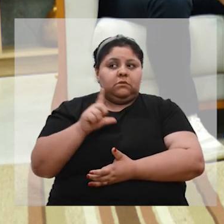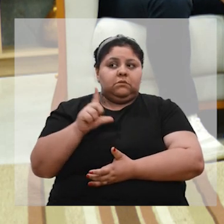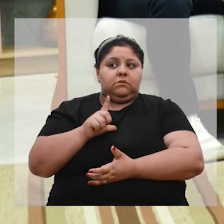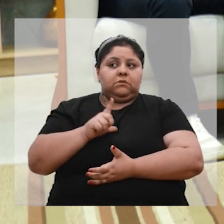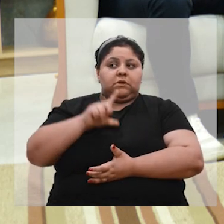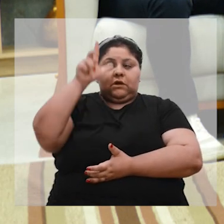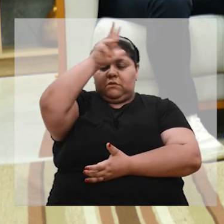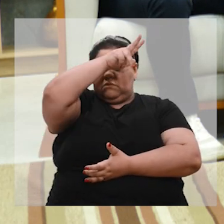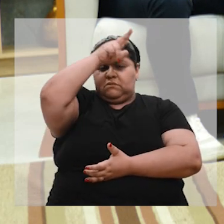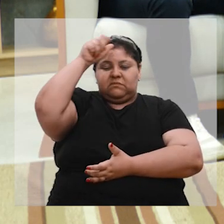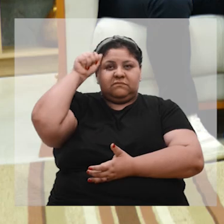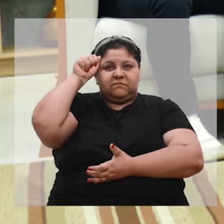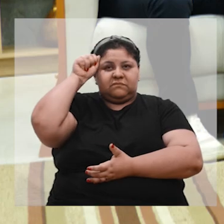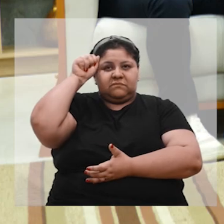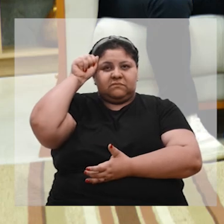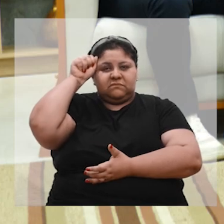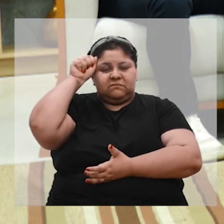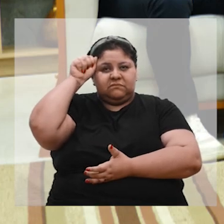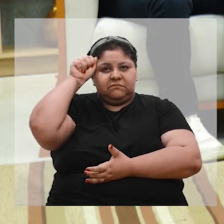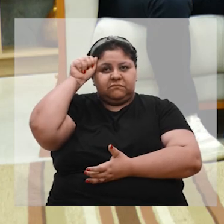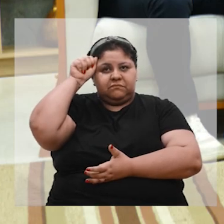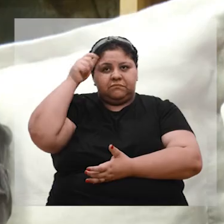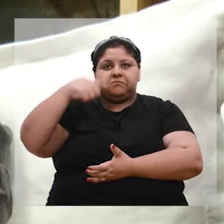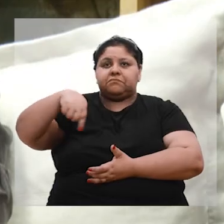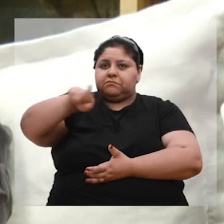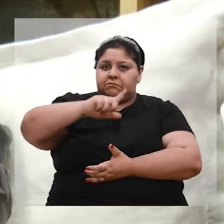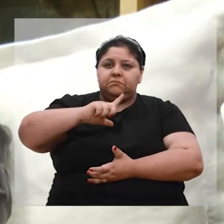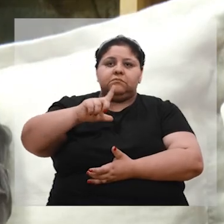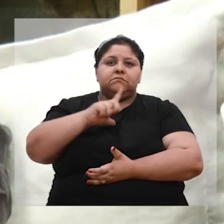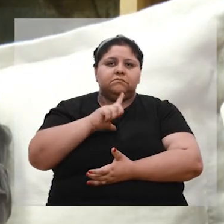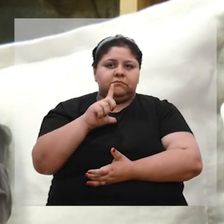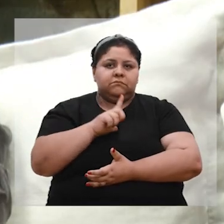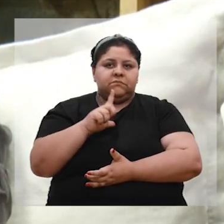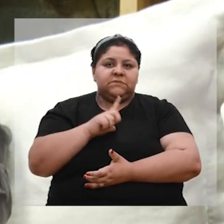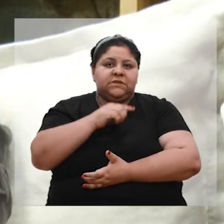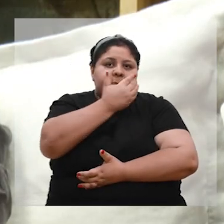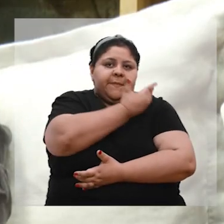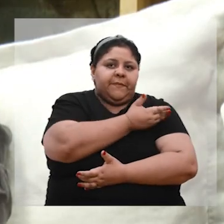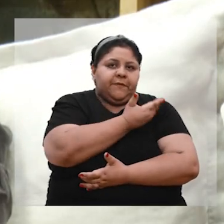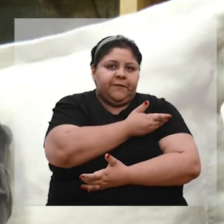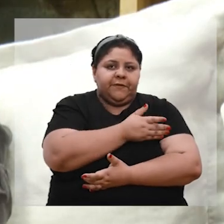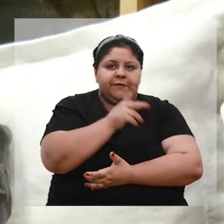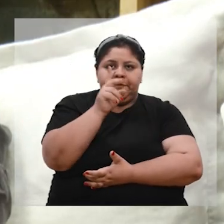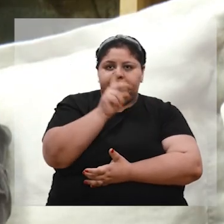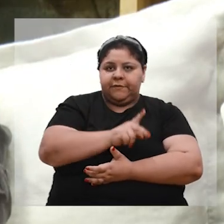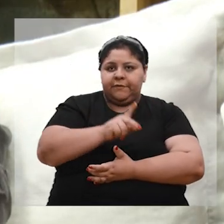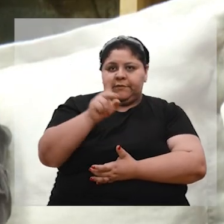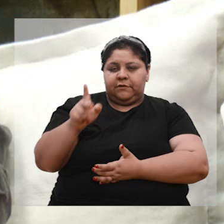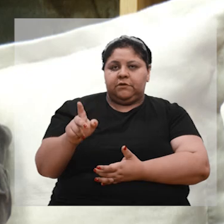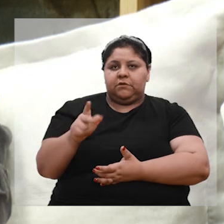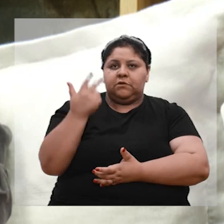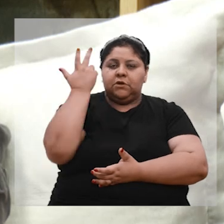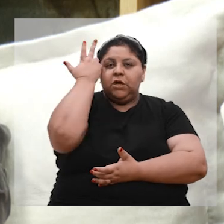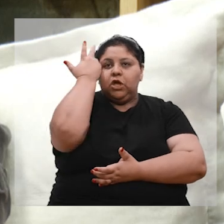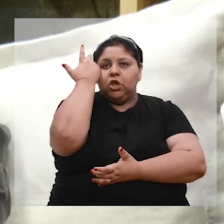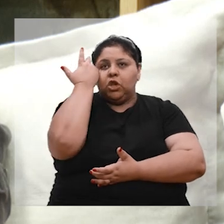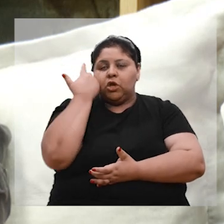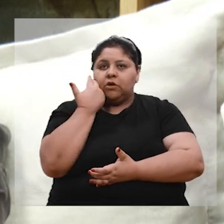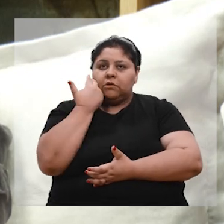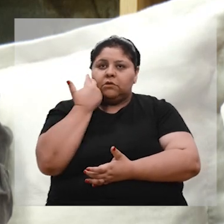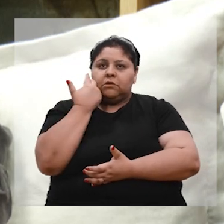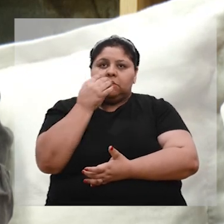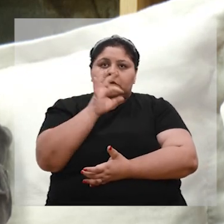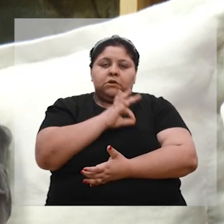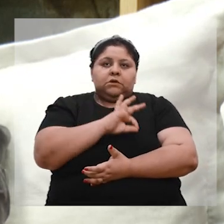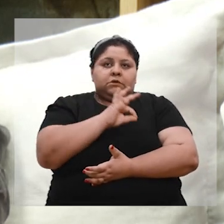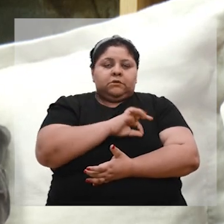rede municipal, pelo menos a nossa... tem essa prática. Os professores normalmente